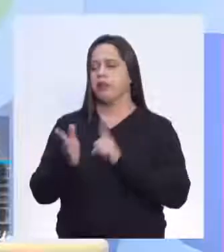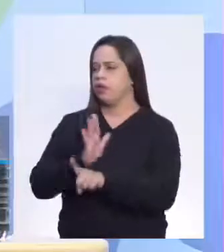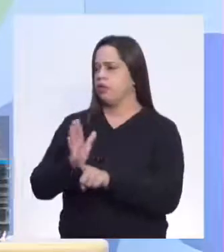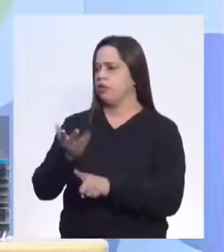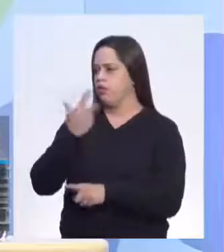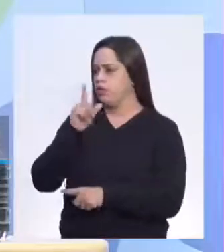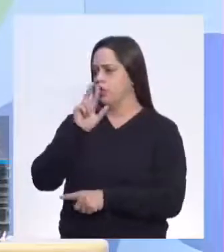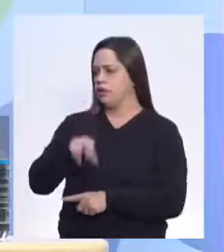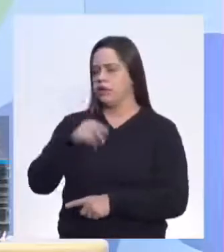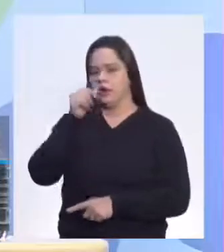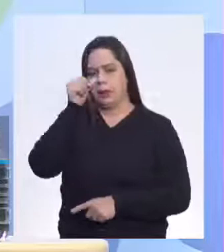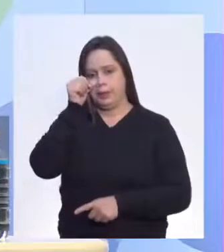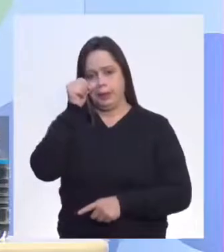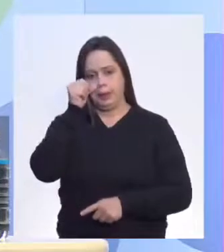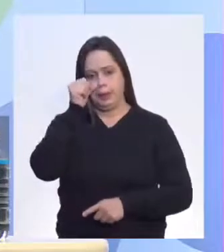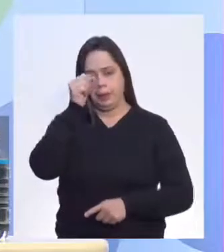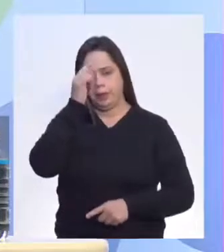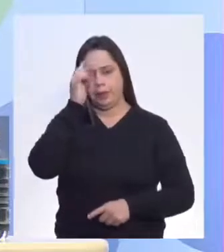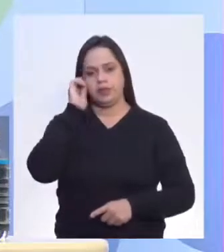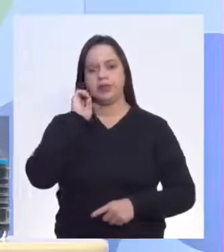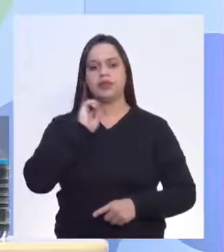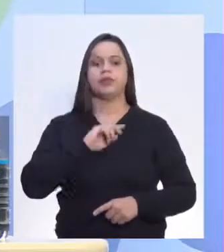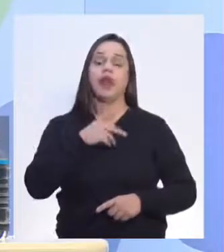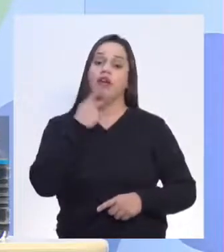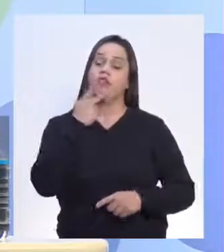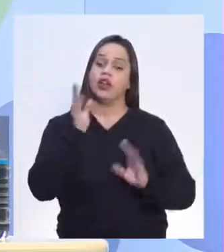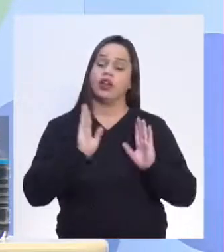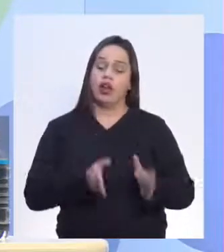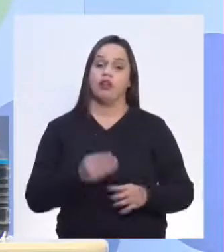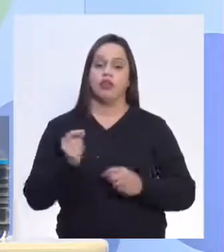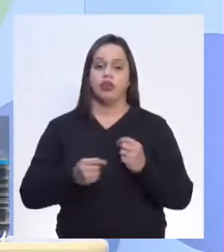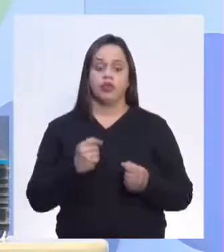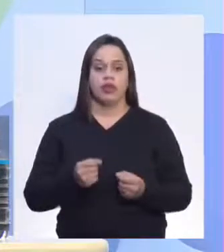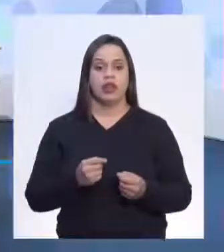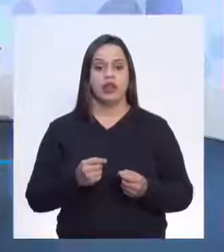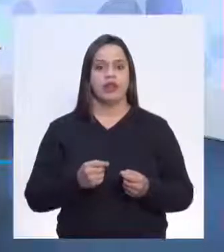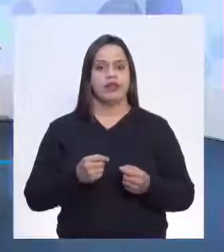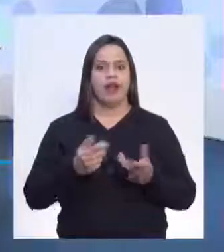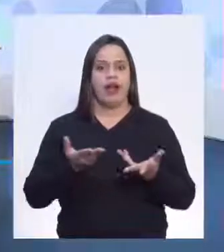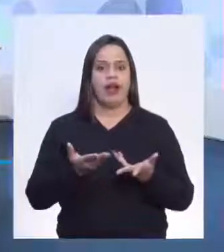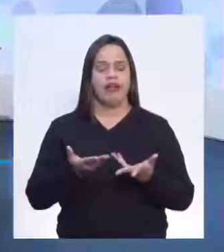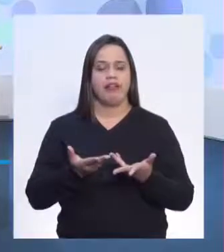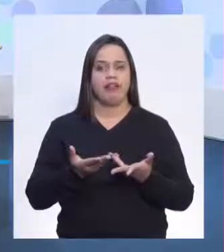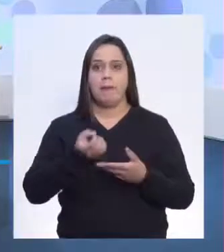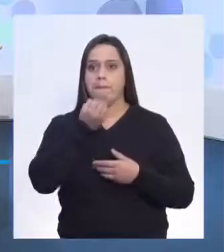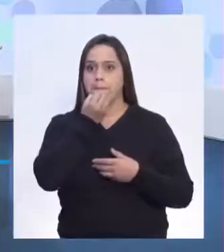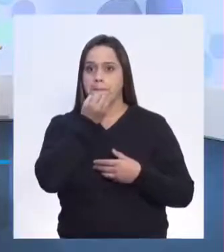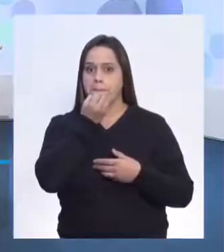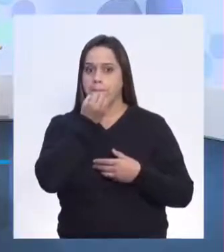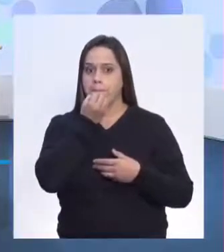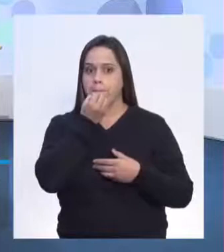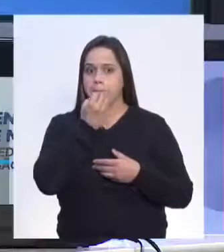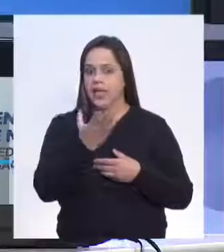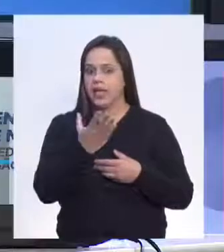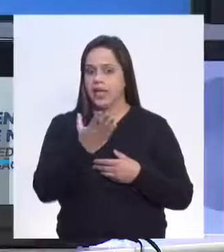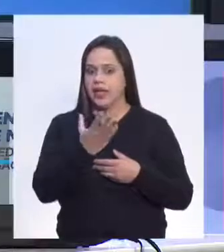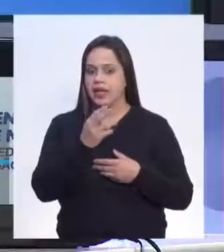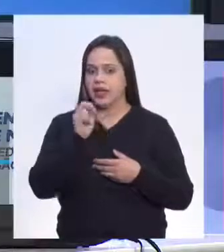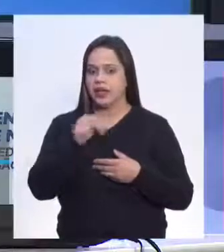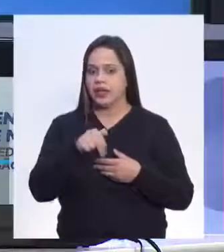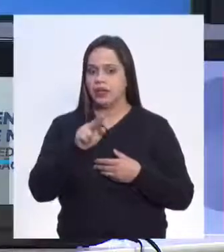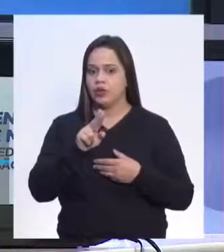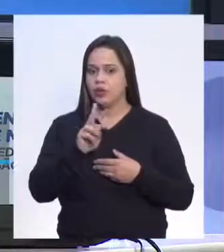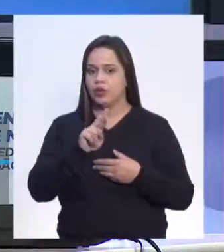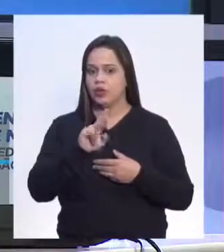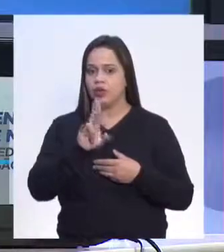Eles estão colocando que estava bem nutrido. Sim, o que pode ser bem nutrido e que a Dona Benta comprou do